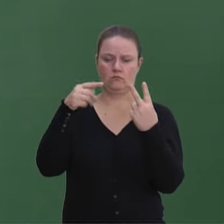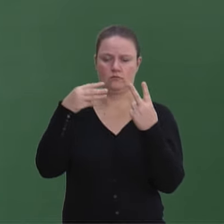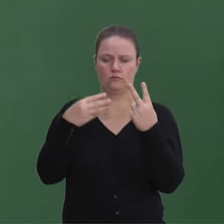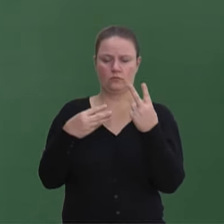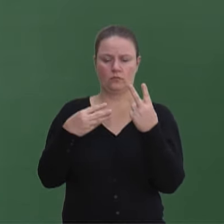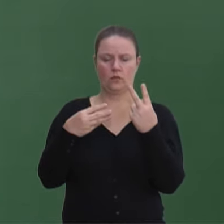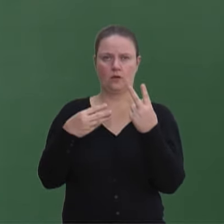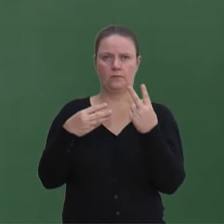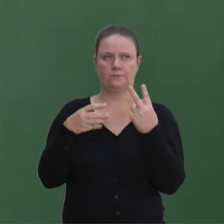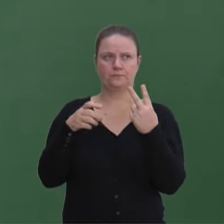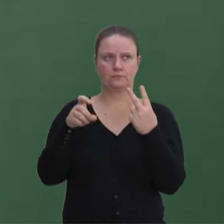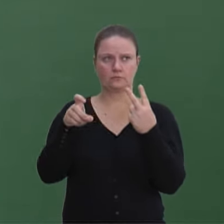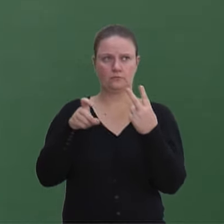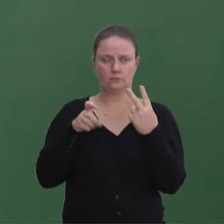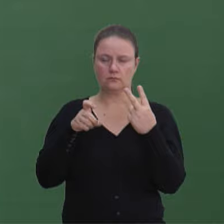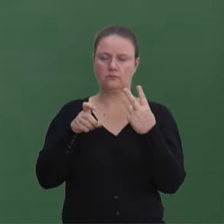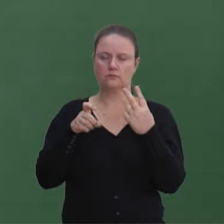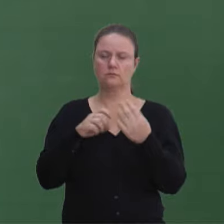3x